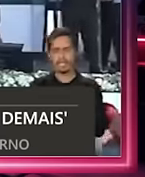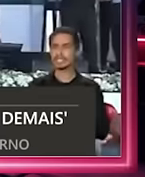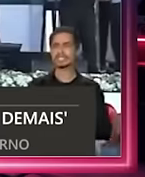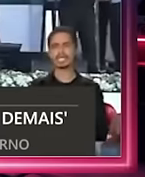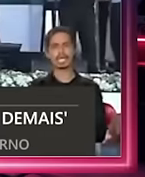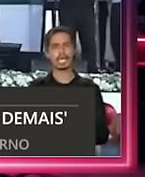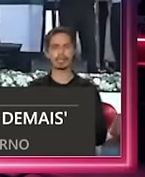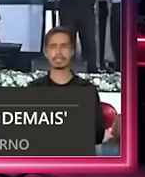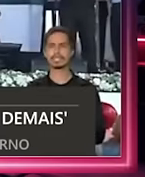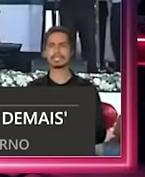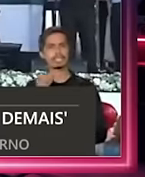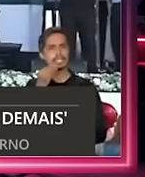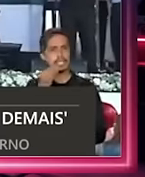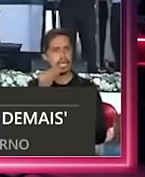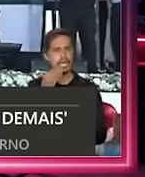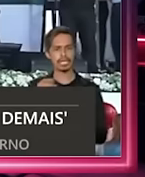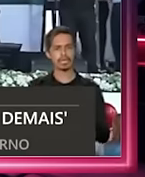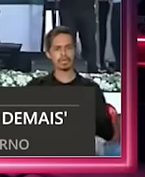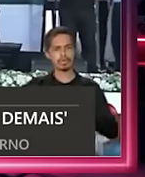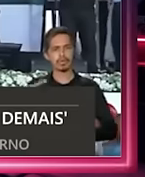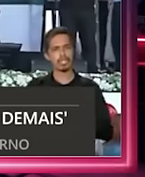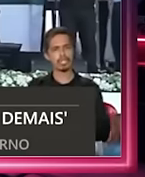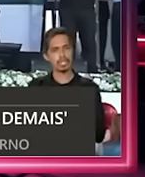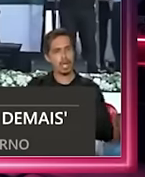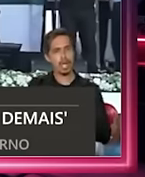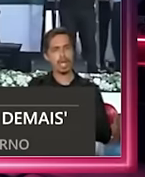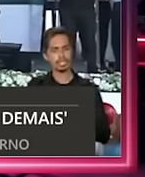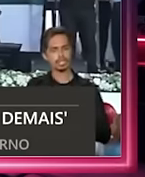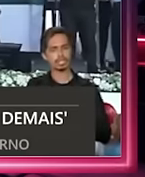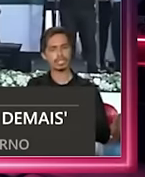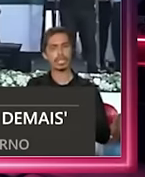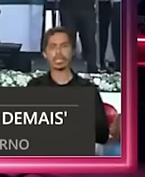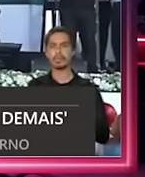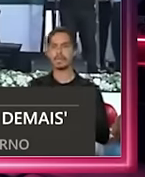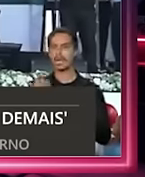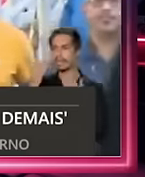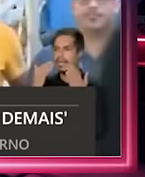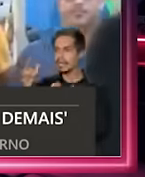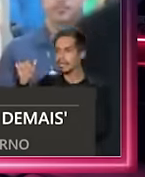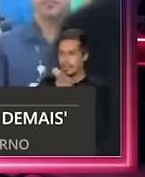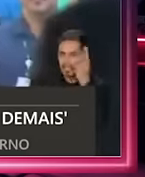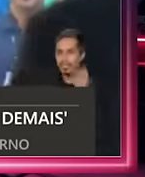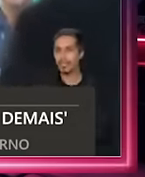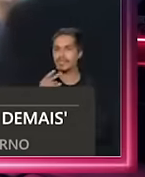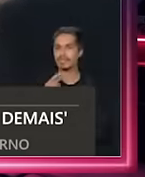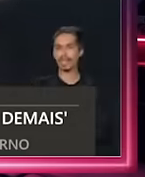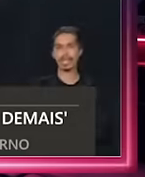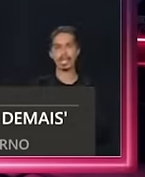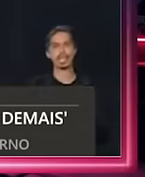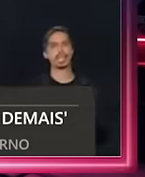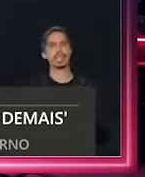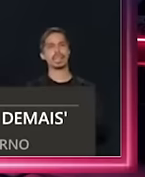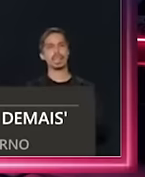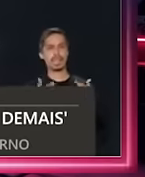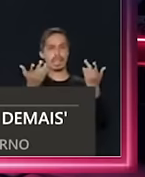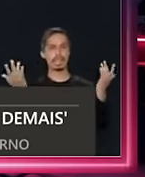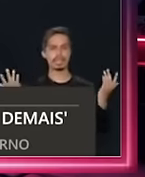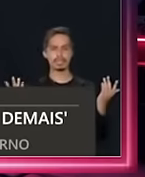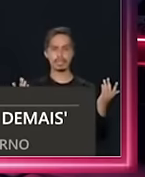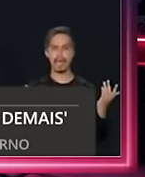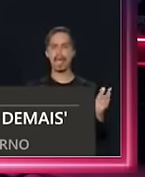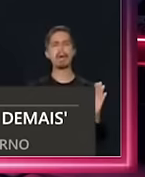vez que se tenta fazer política social, aparece alguém dizendo: gasta demais. E eu